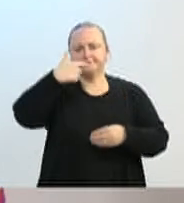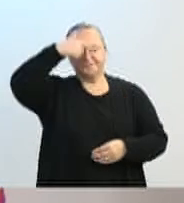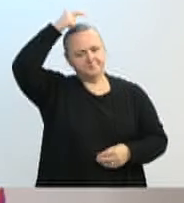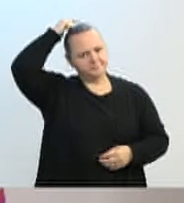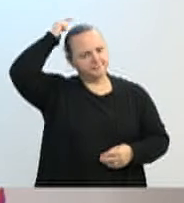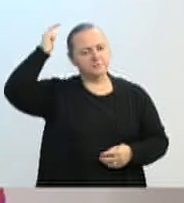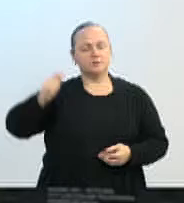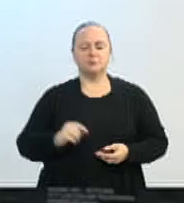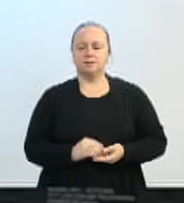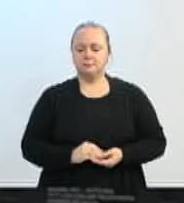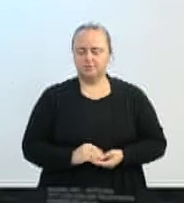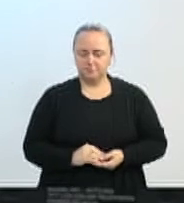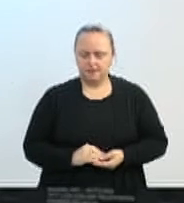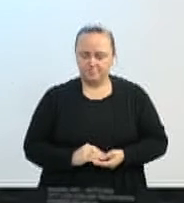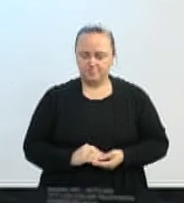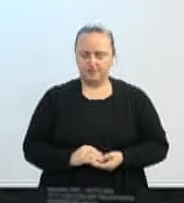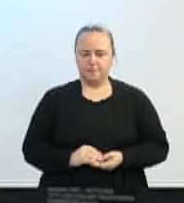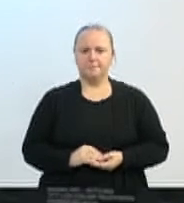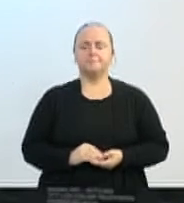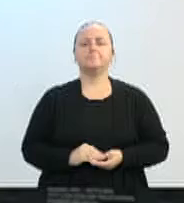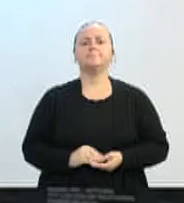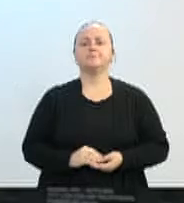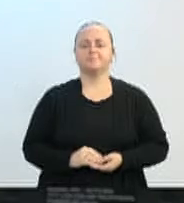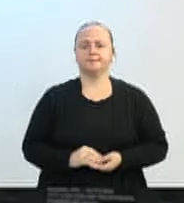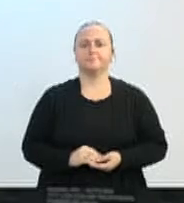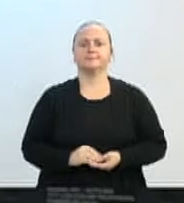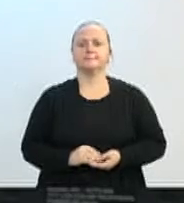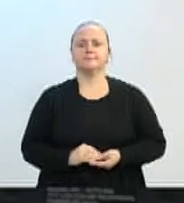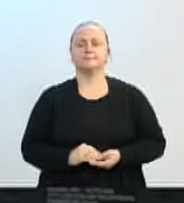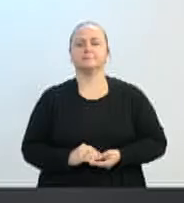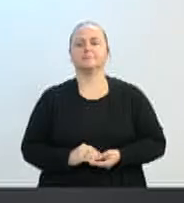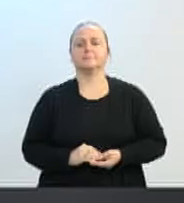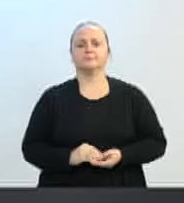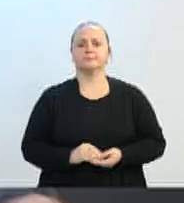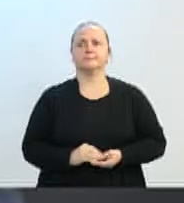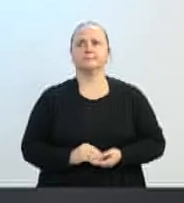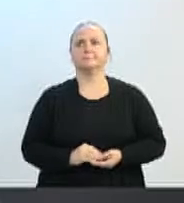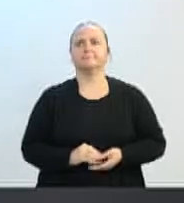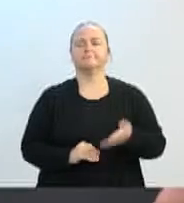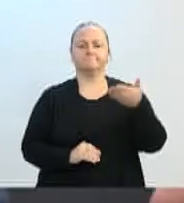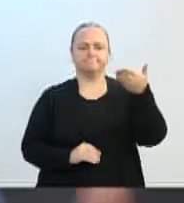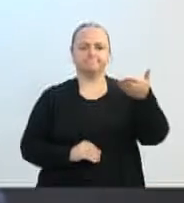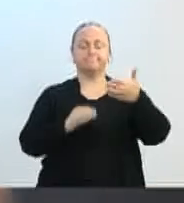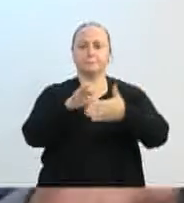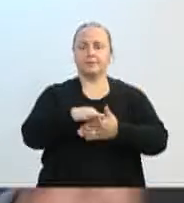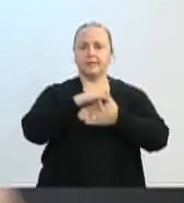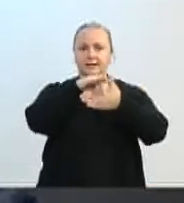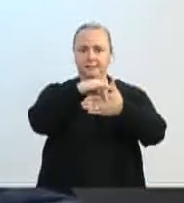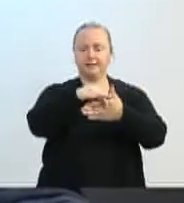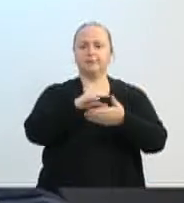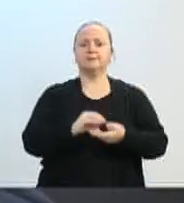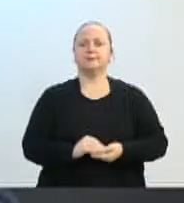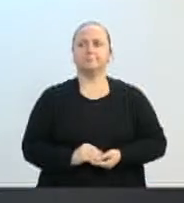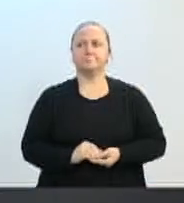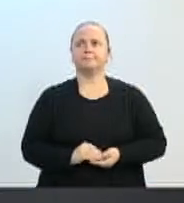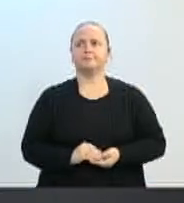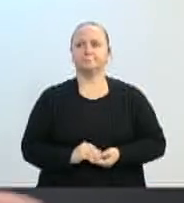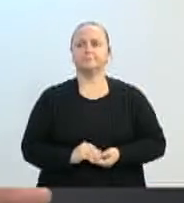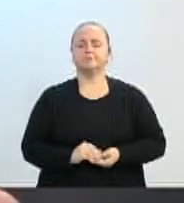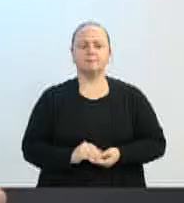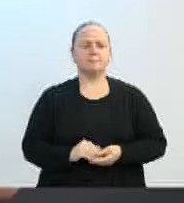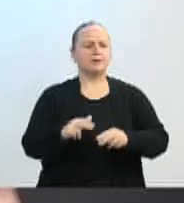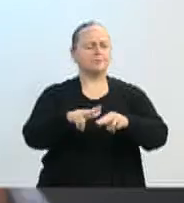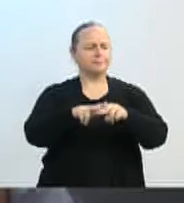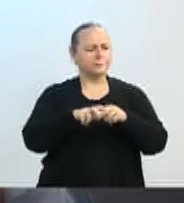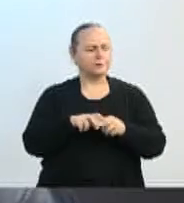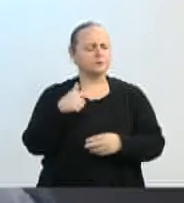Pereira. Autorização do orador, a parte concedida ao vereador Adriano. Líder do governo, eu ainda, por essas questões, justamente me